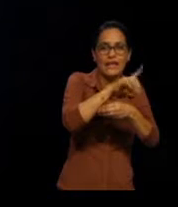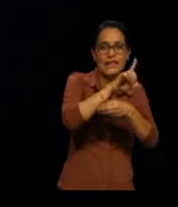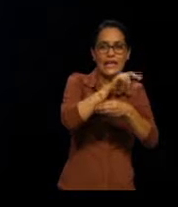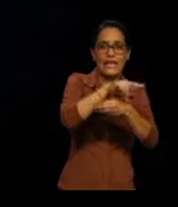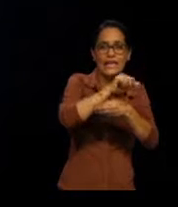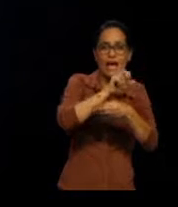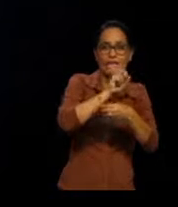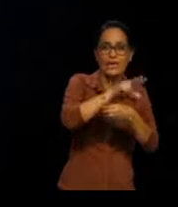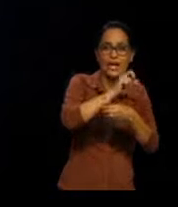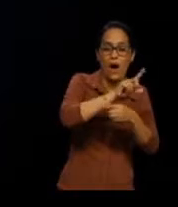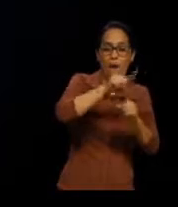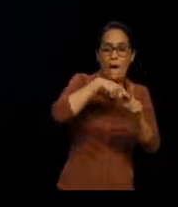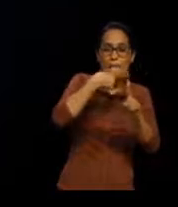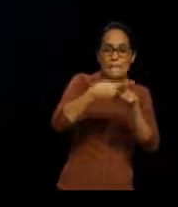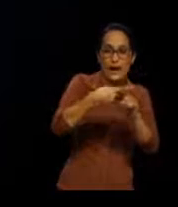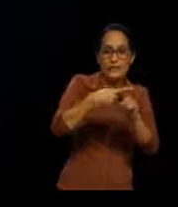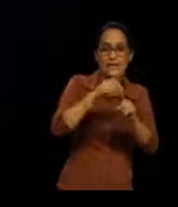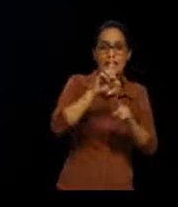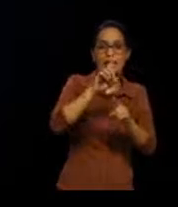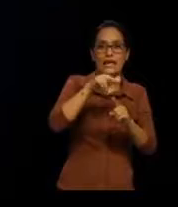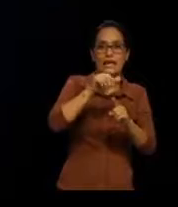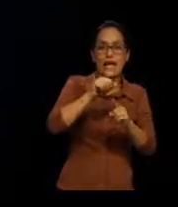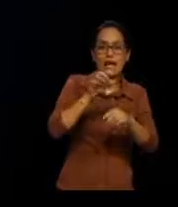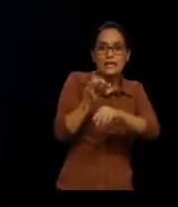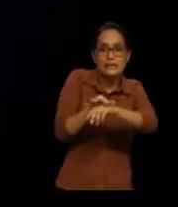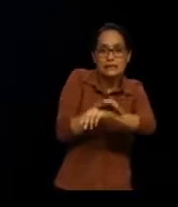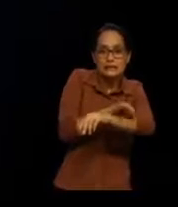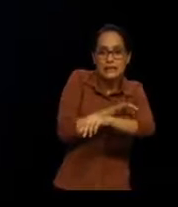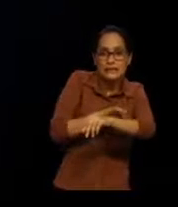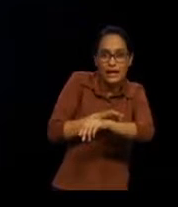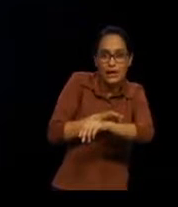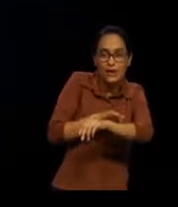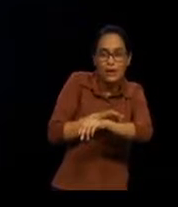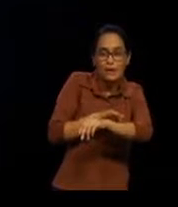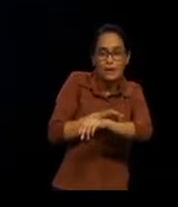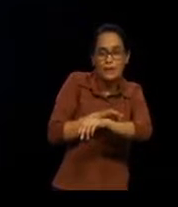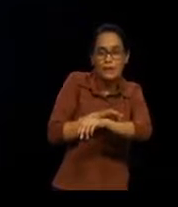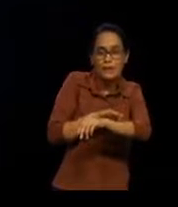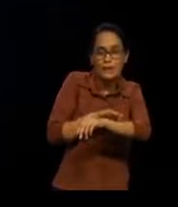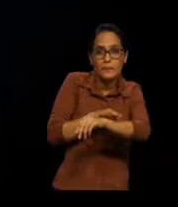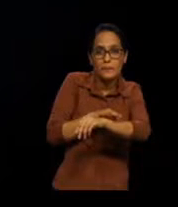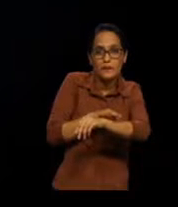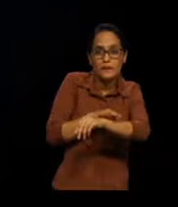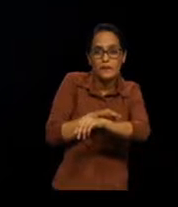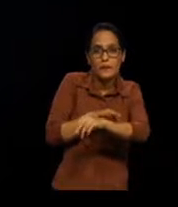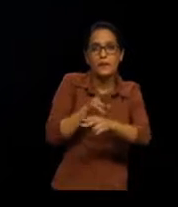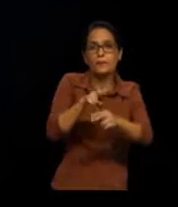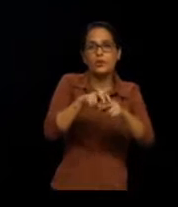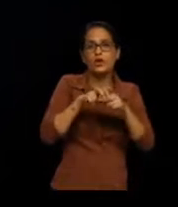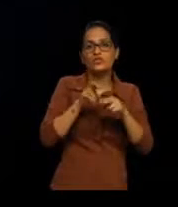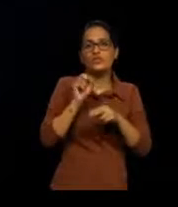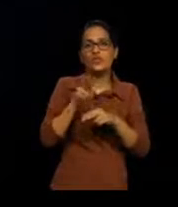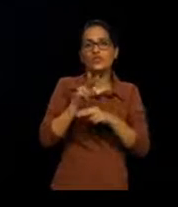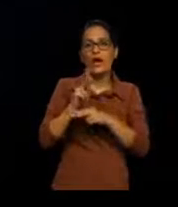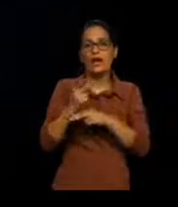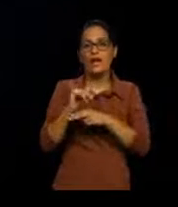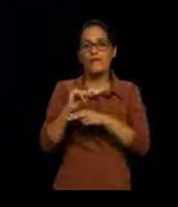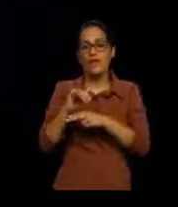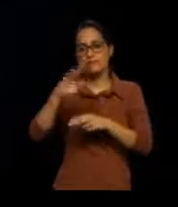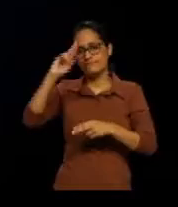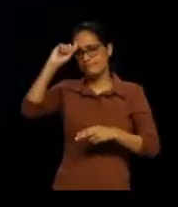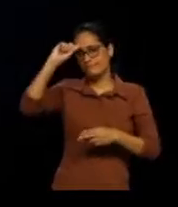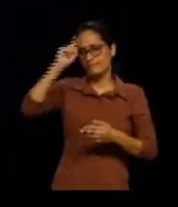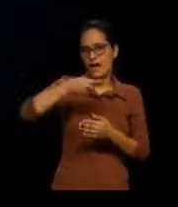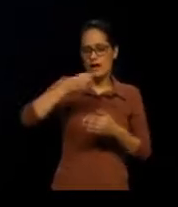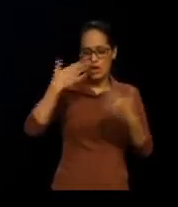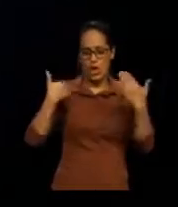viral com o DNA da célula. Com isso, o vírus está no comando. A célula ela passa a